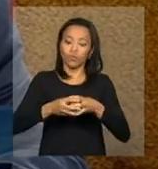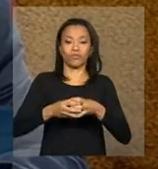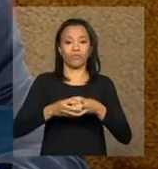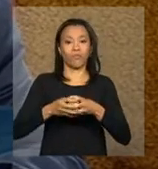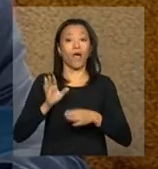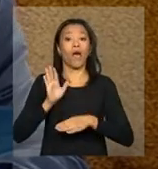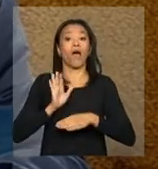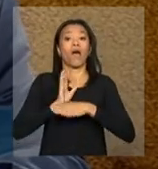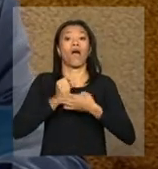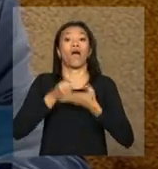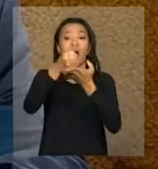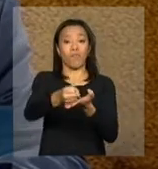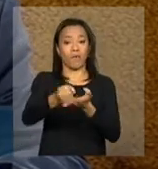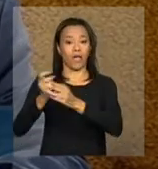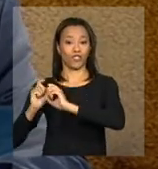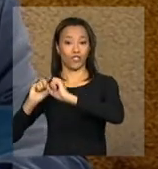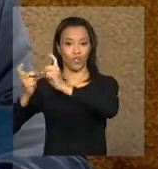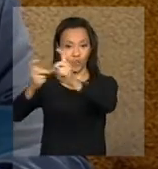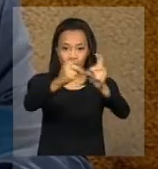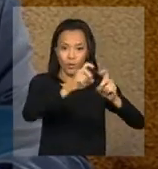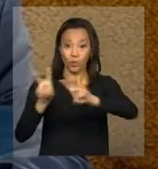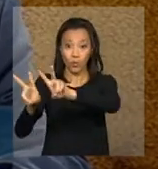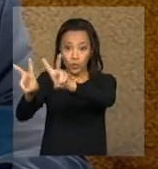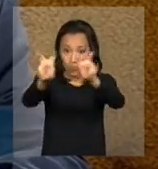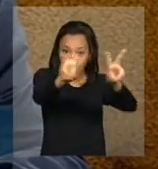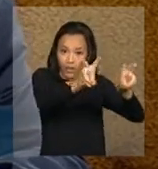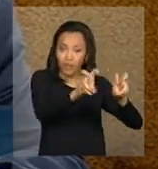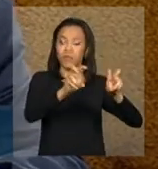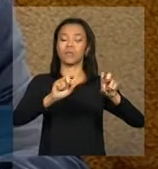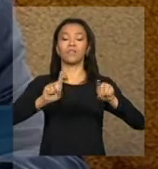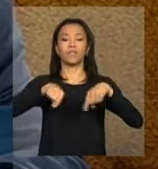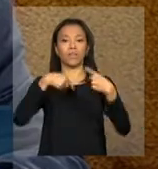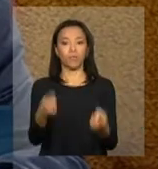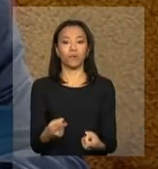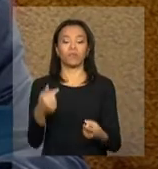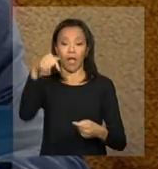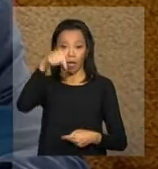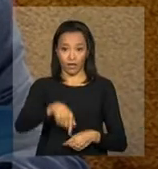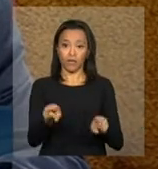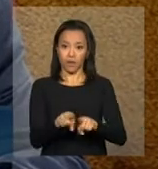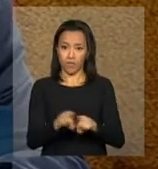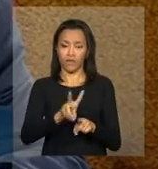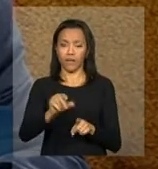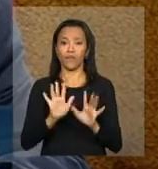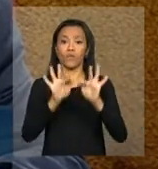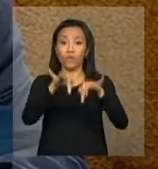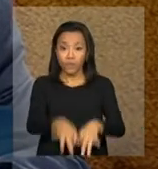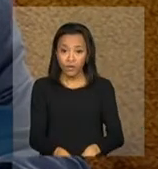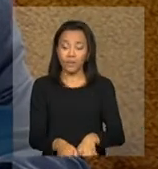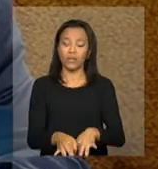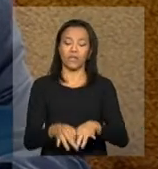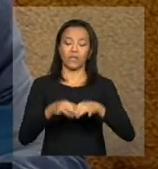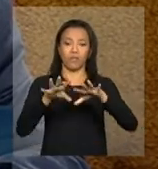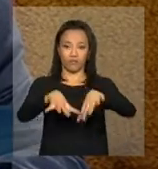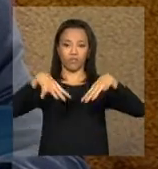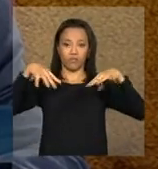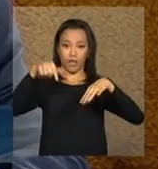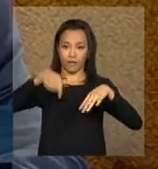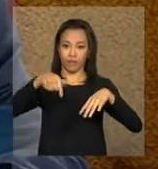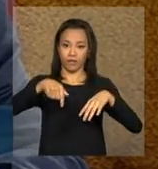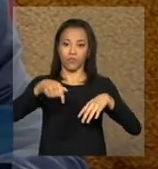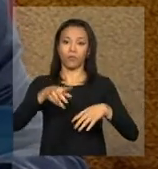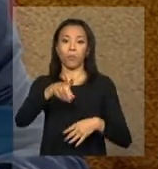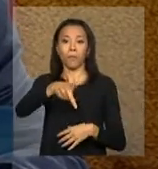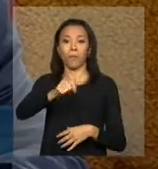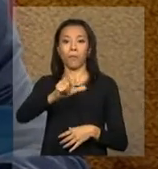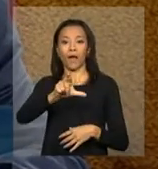e vamos procurar trazer de volta para o encerramento da audiência, que vai acontecer aqui também nesse auditório do Palácio do Planalto,